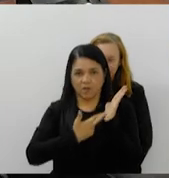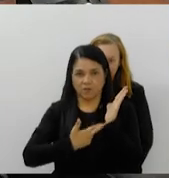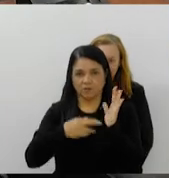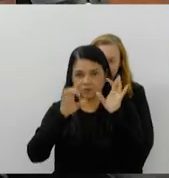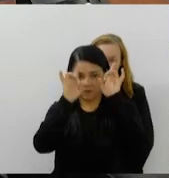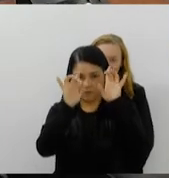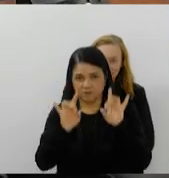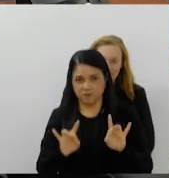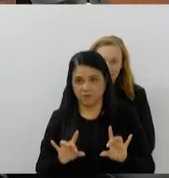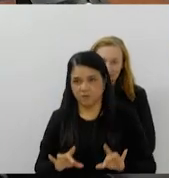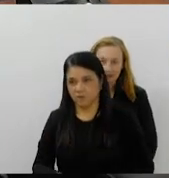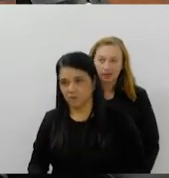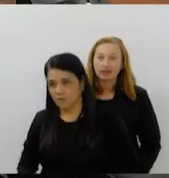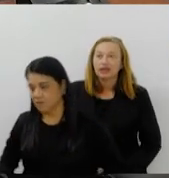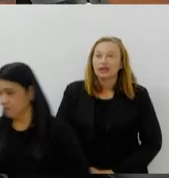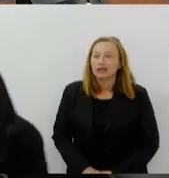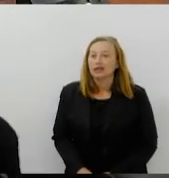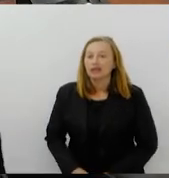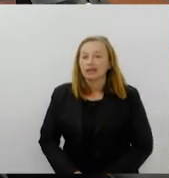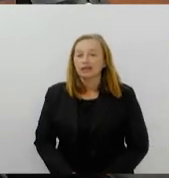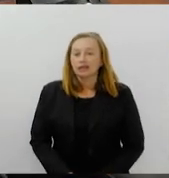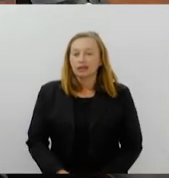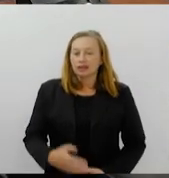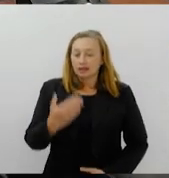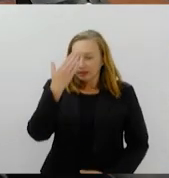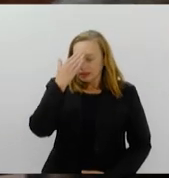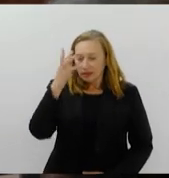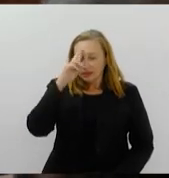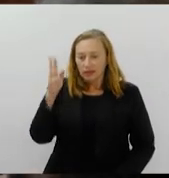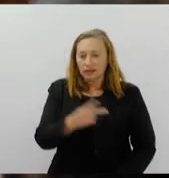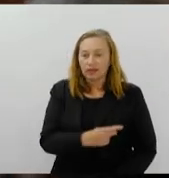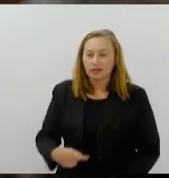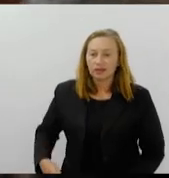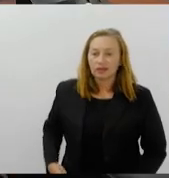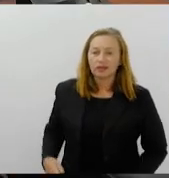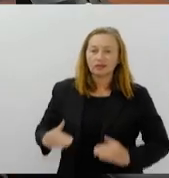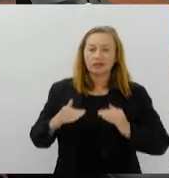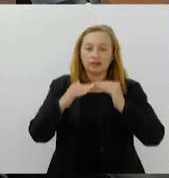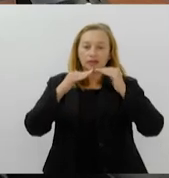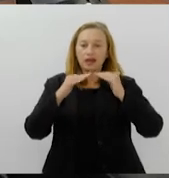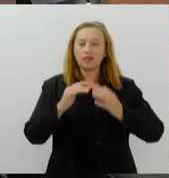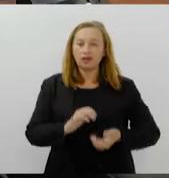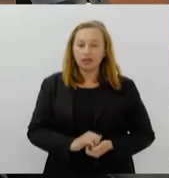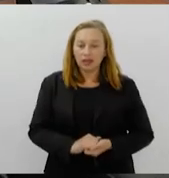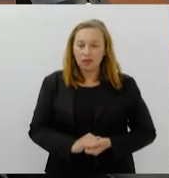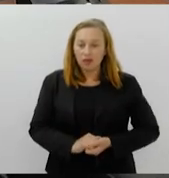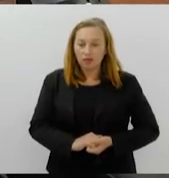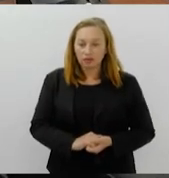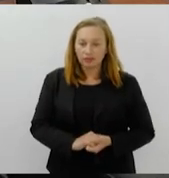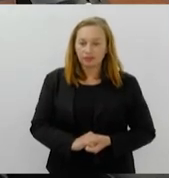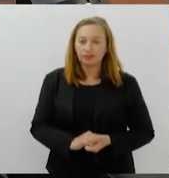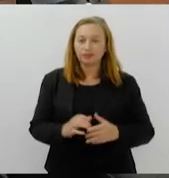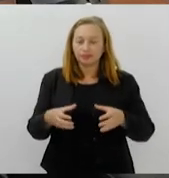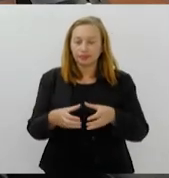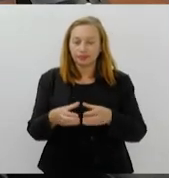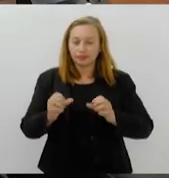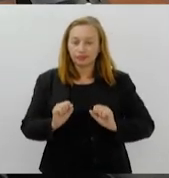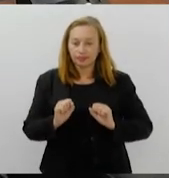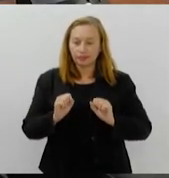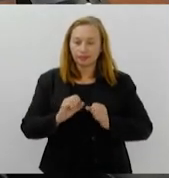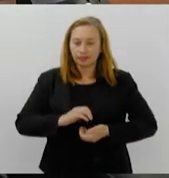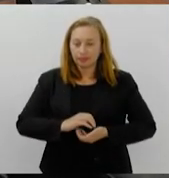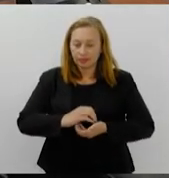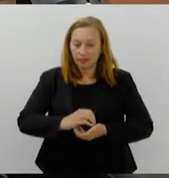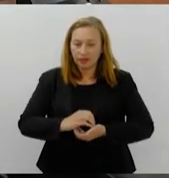especial. Obrigado, presidente. Favorável com a CCJ. Obrigada. Pela Comissão de Defesa Civil,